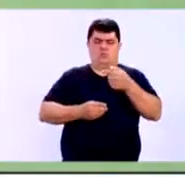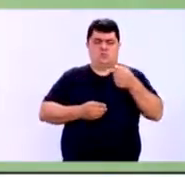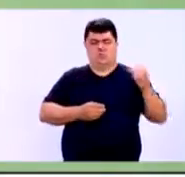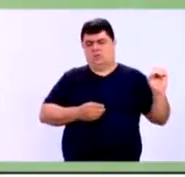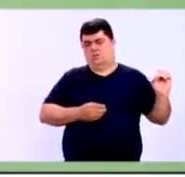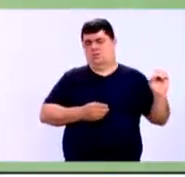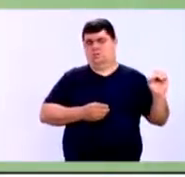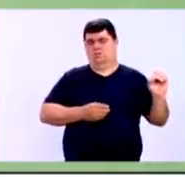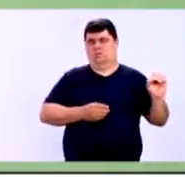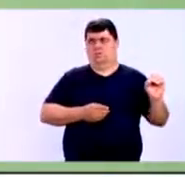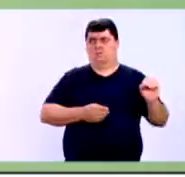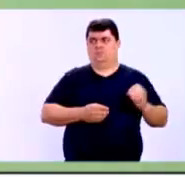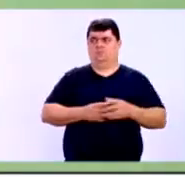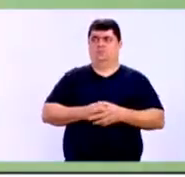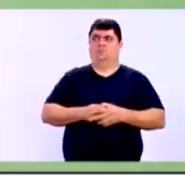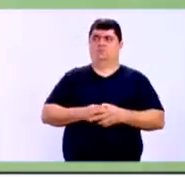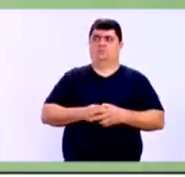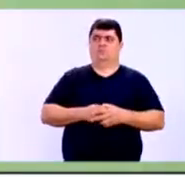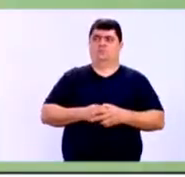de